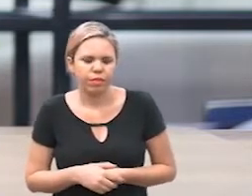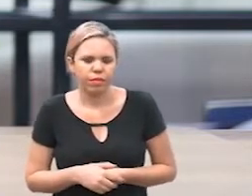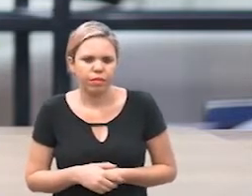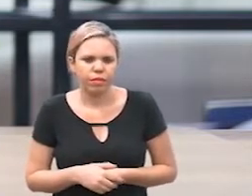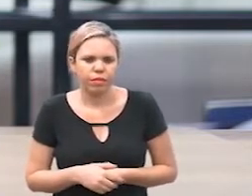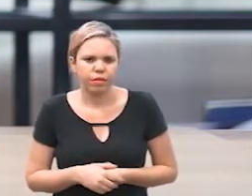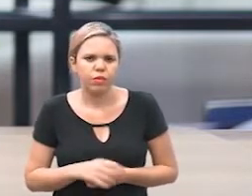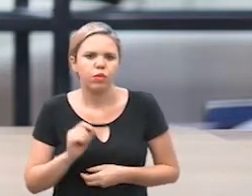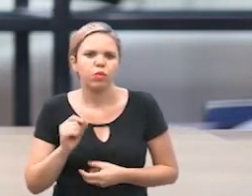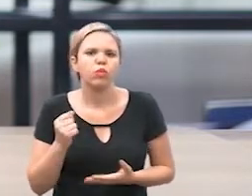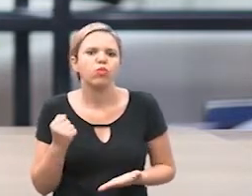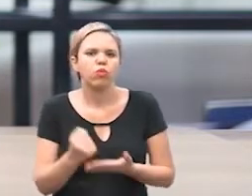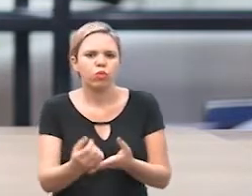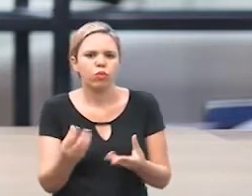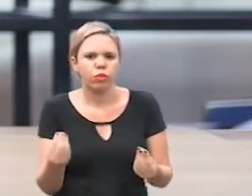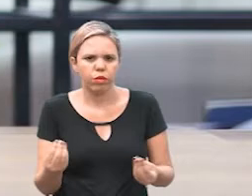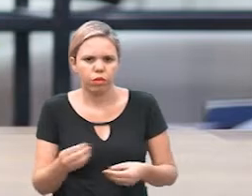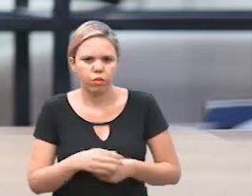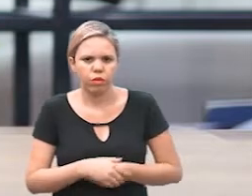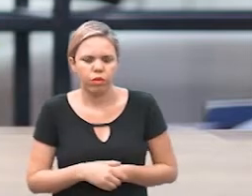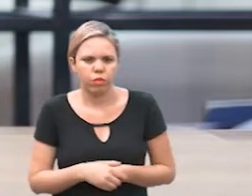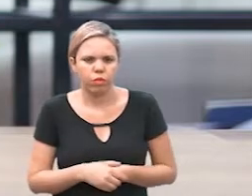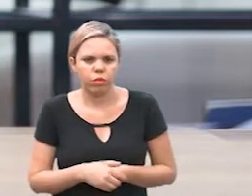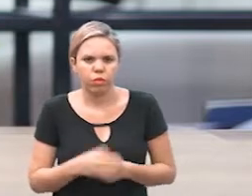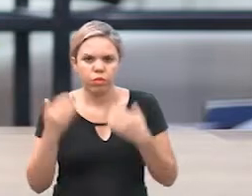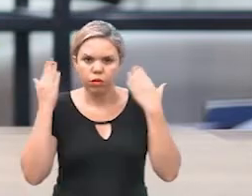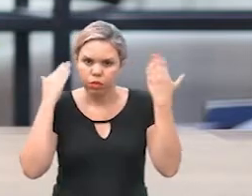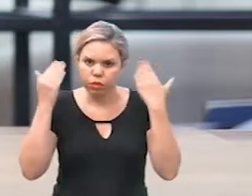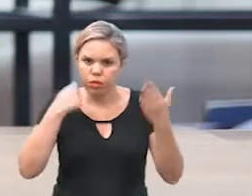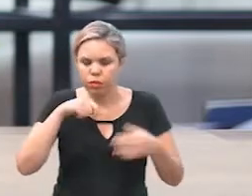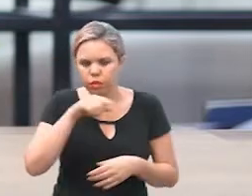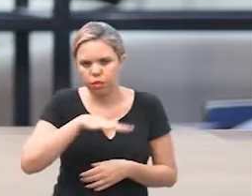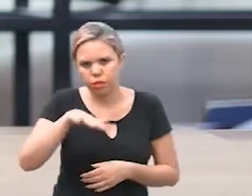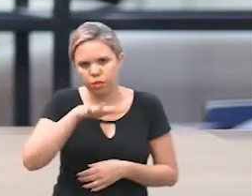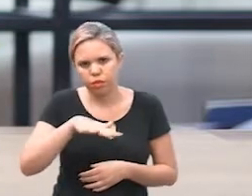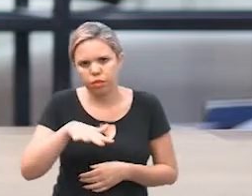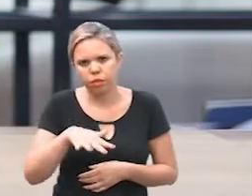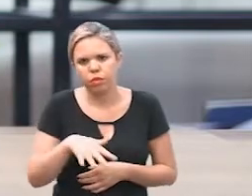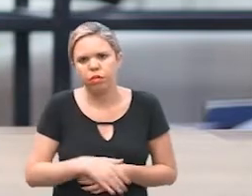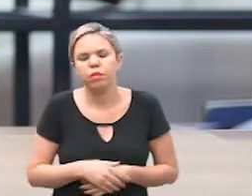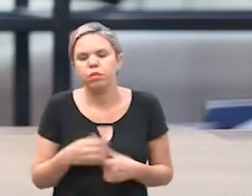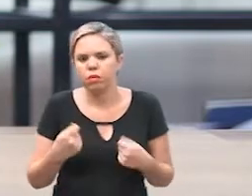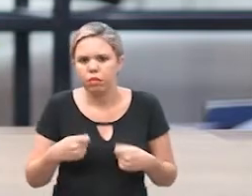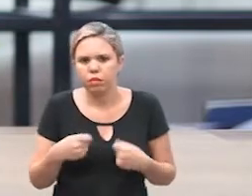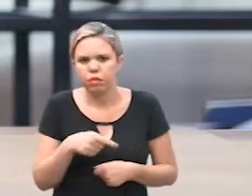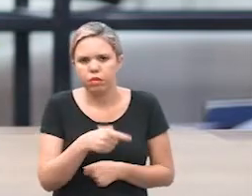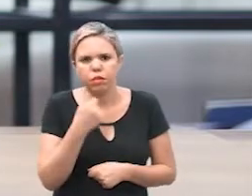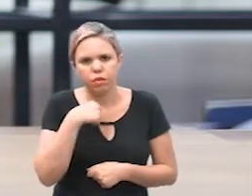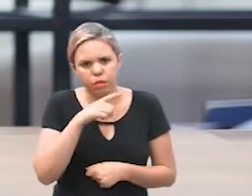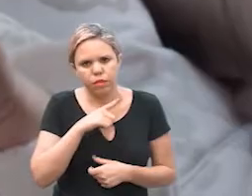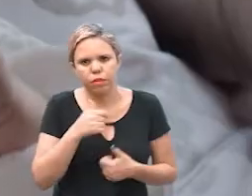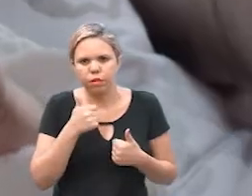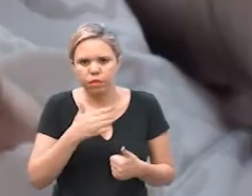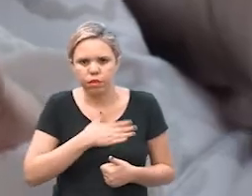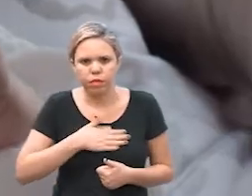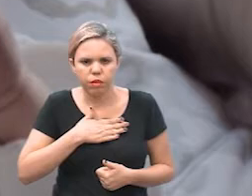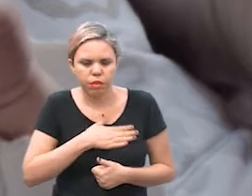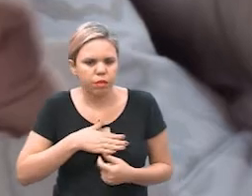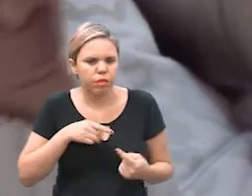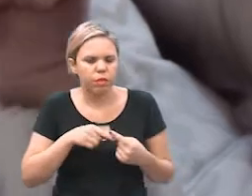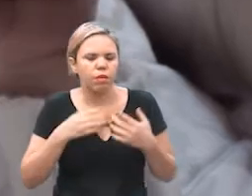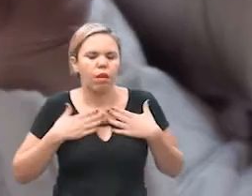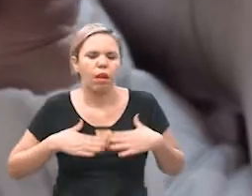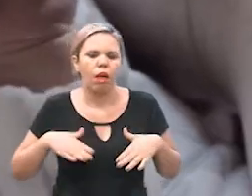Sim. E o que ajuda muito é o psicológico da mãe. Então, ela precisa estar bem, ela precisa